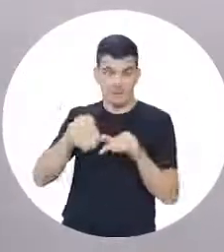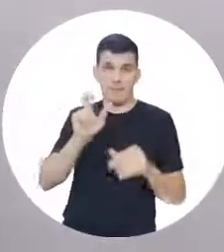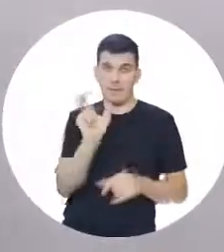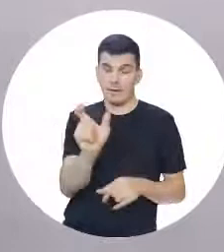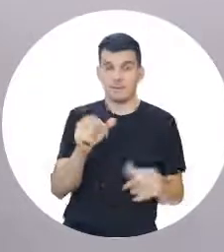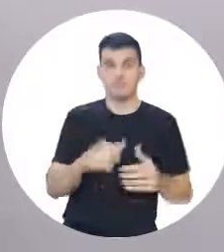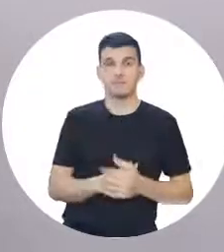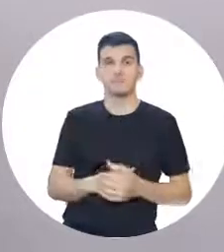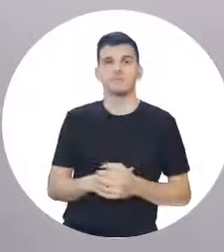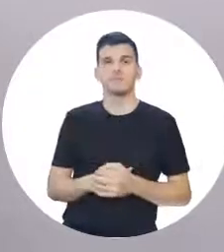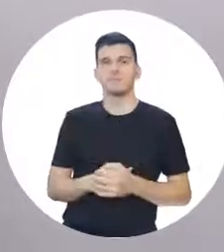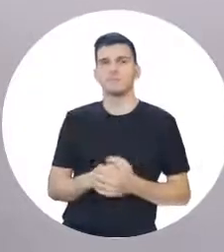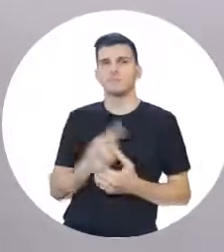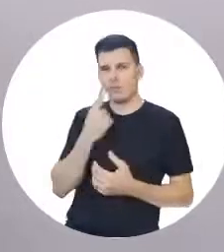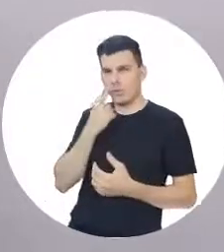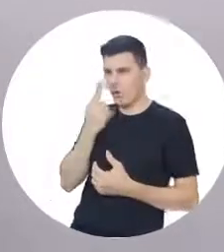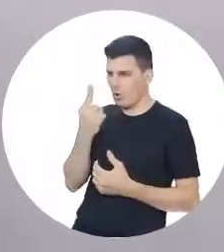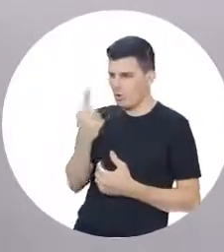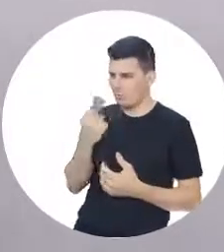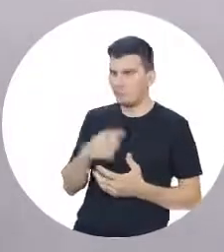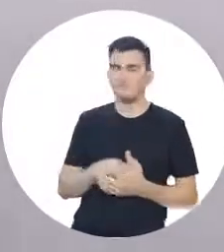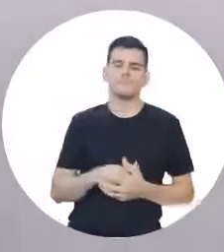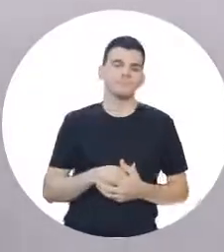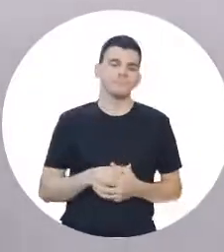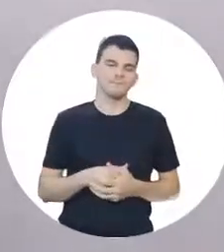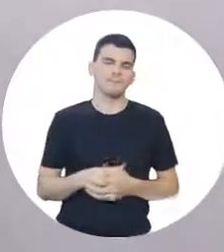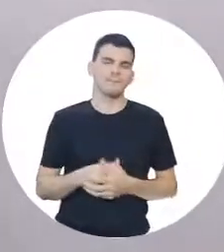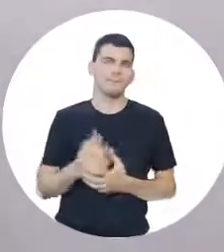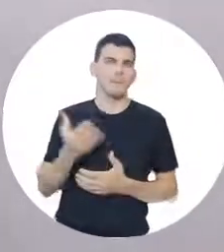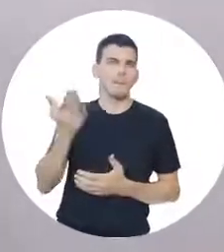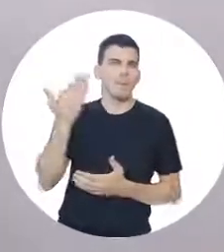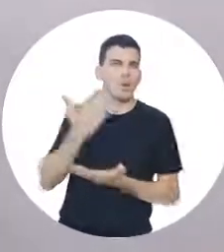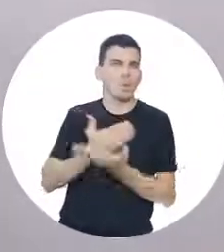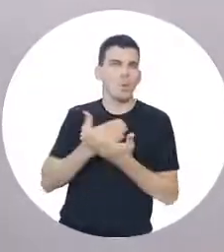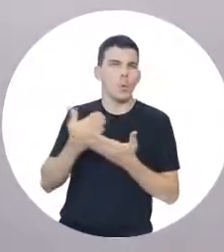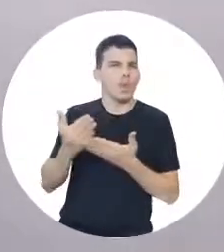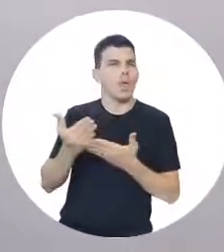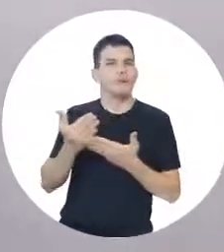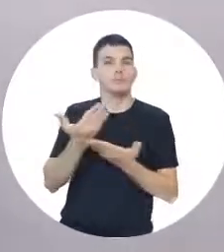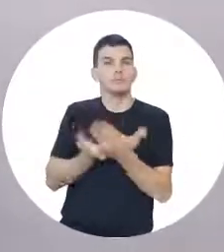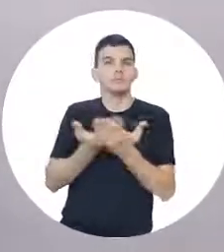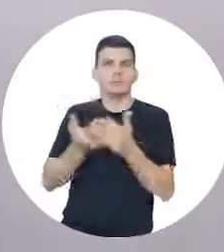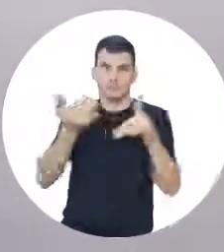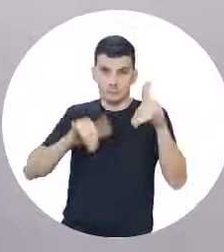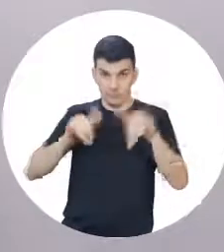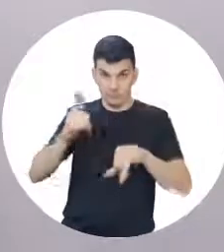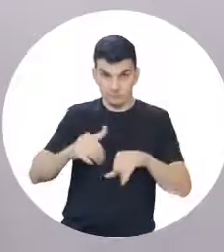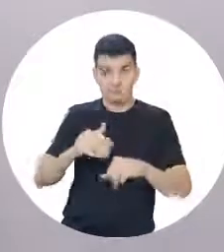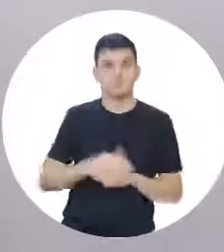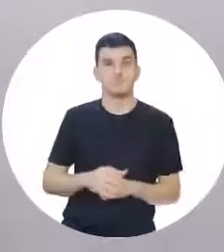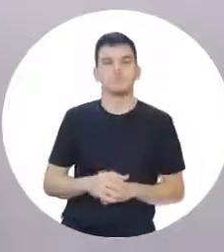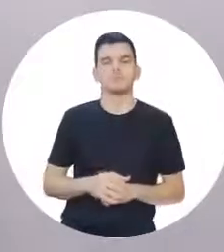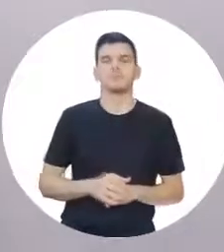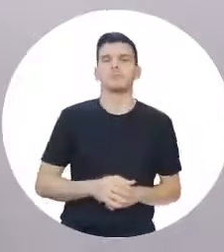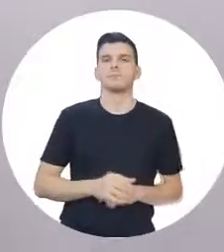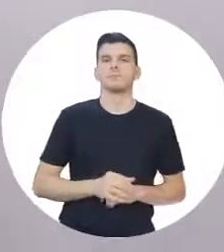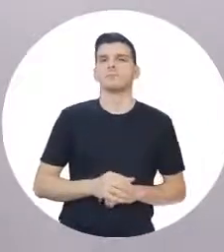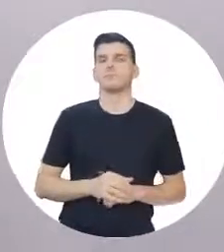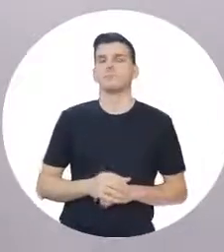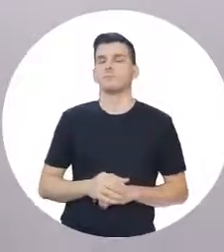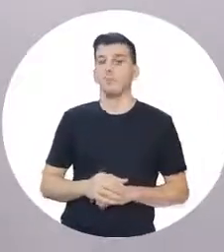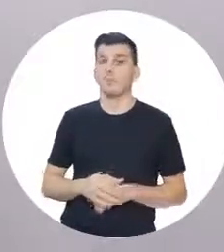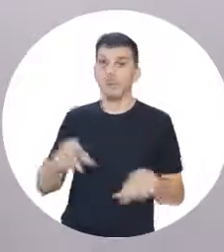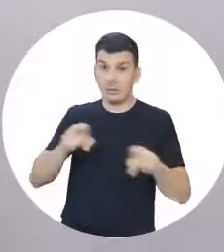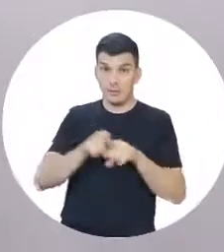ânion. Hidroxila, ora menos. Já ouvimos falar desse termo lá em química orgânica, nas primeiras